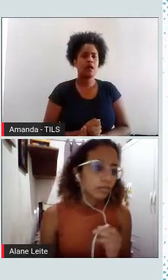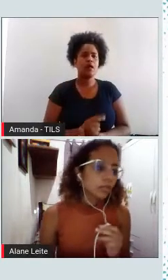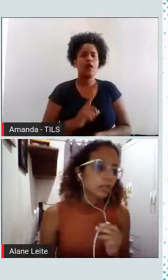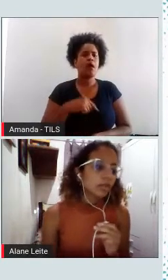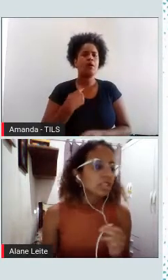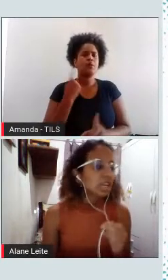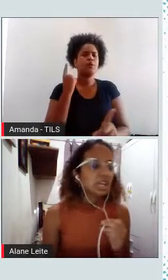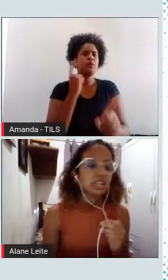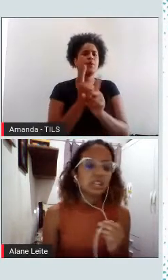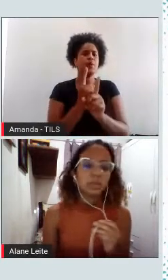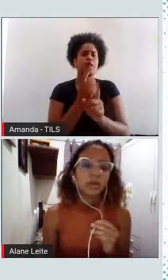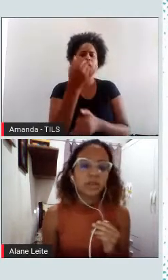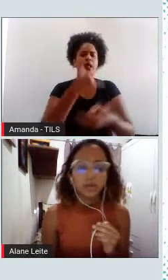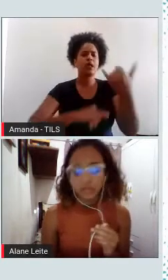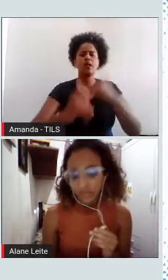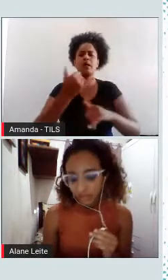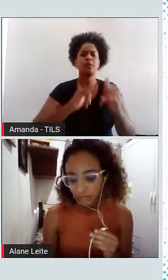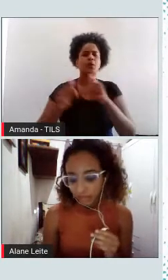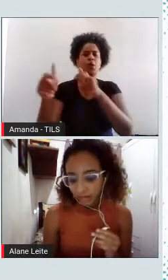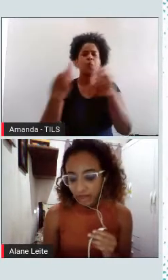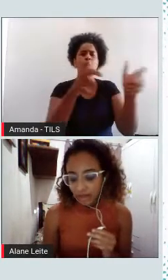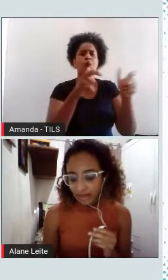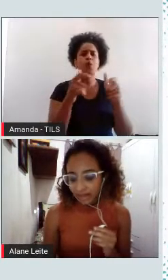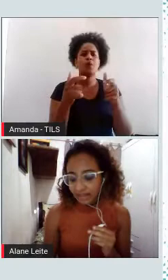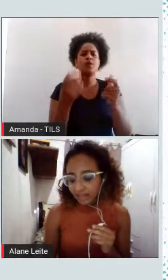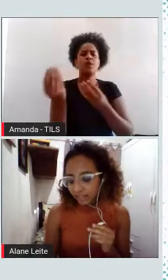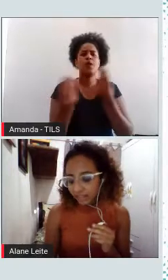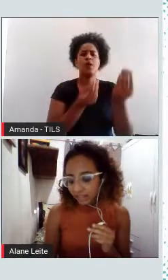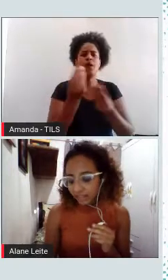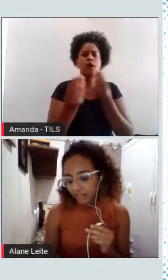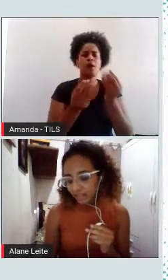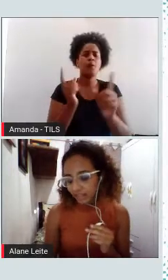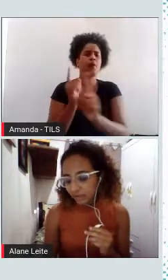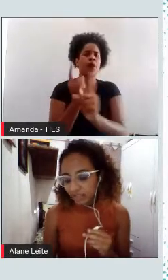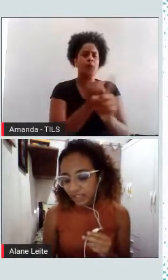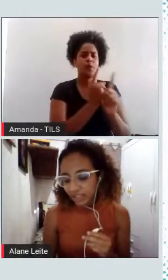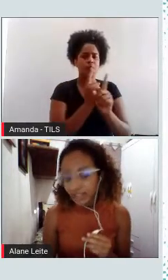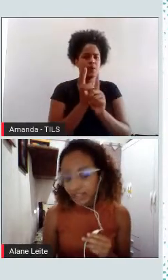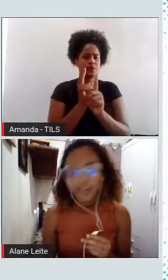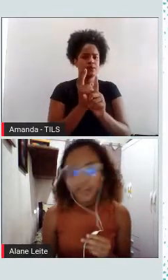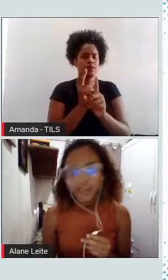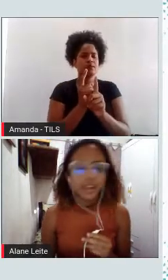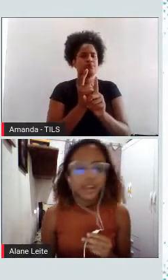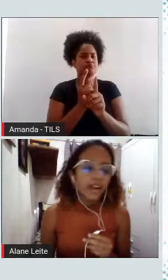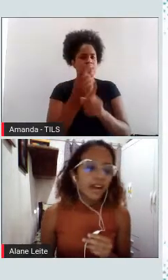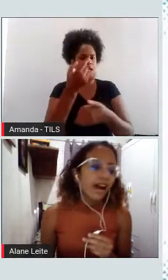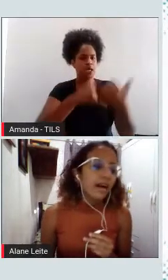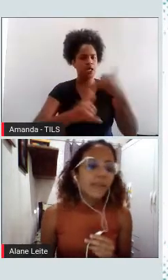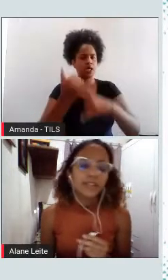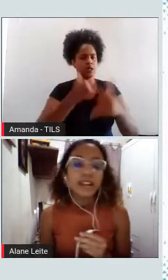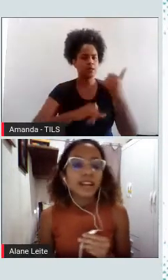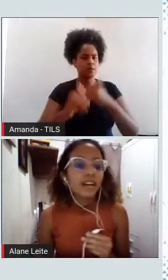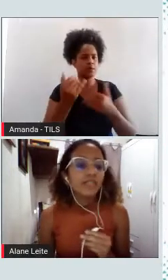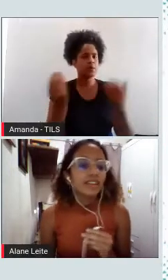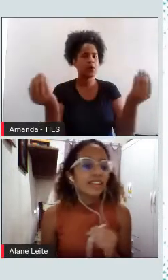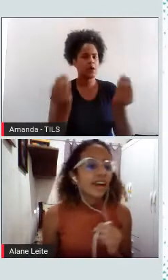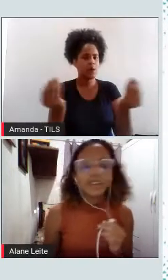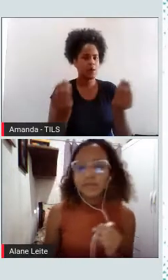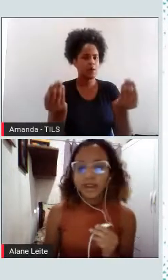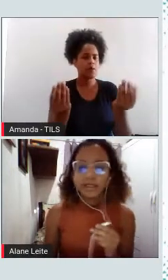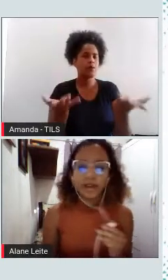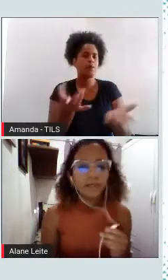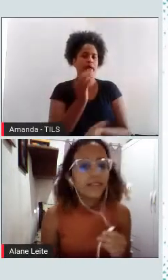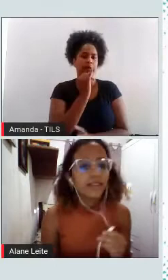encontra? Onde será que a gente pode encontrar química? Além de da gente ver que a mãe vai no salão, vai